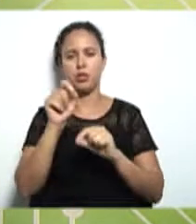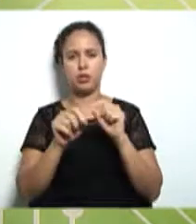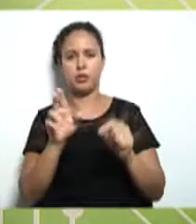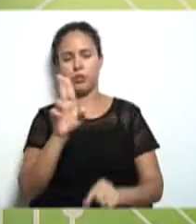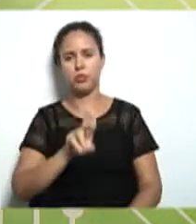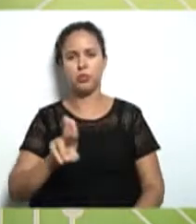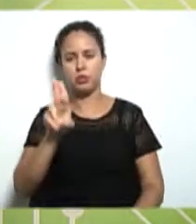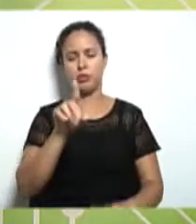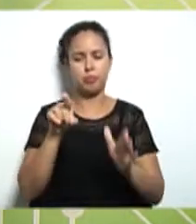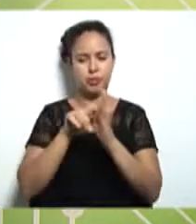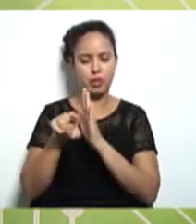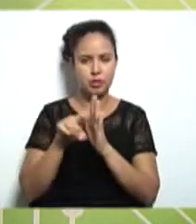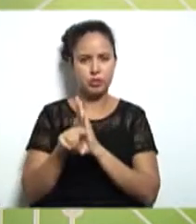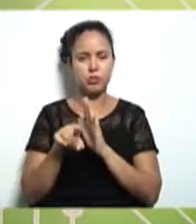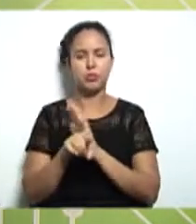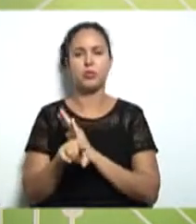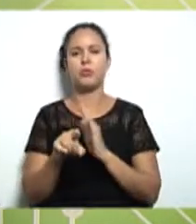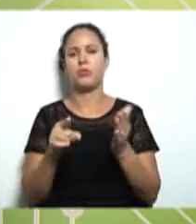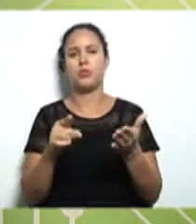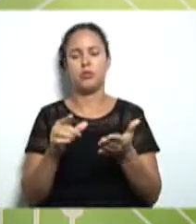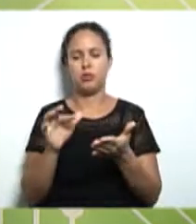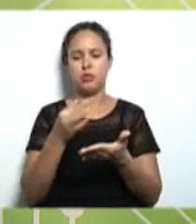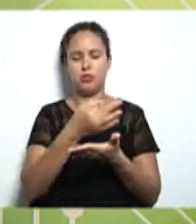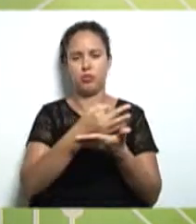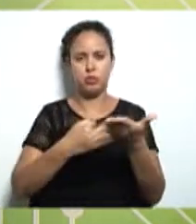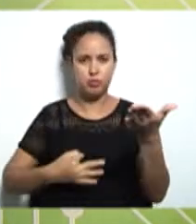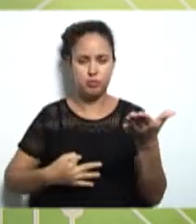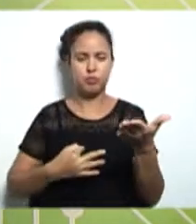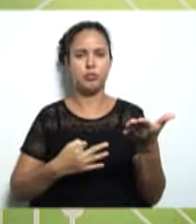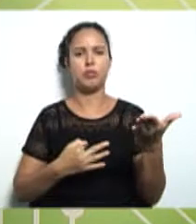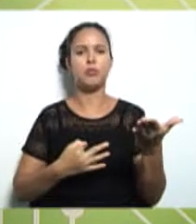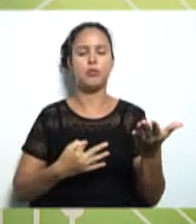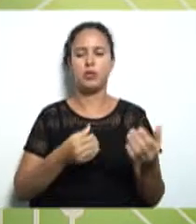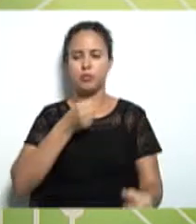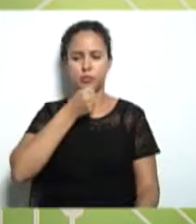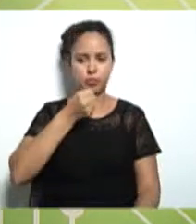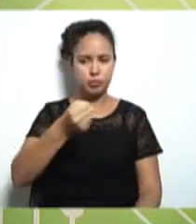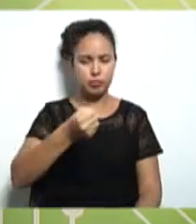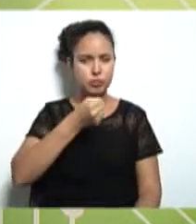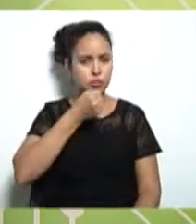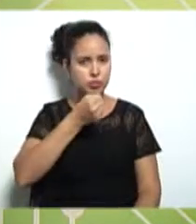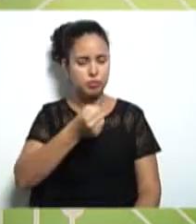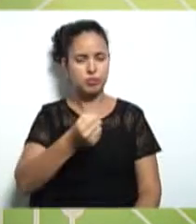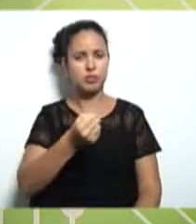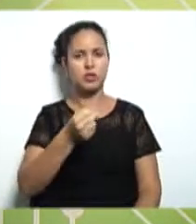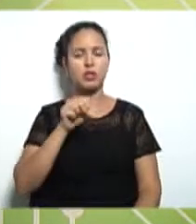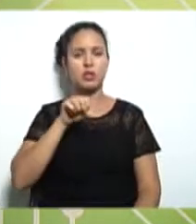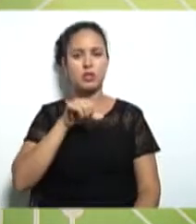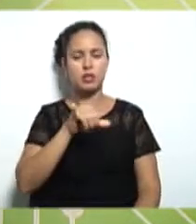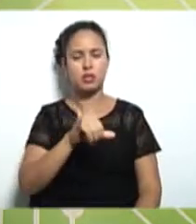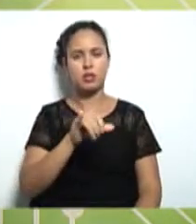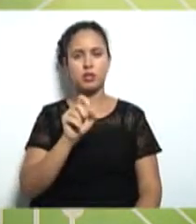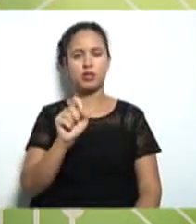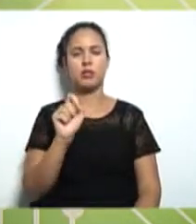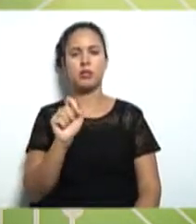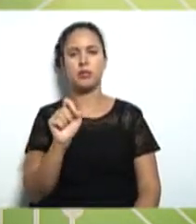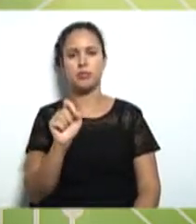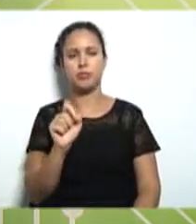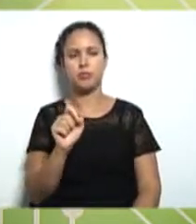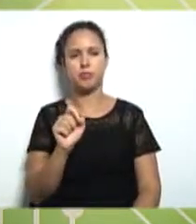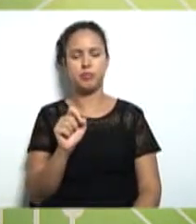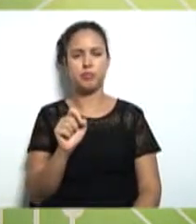eu vou utilizar formulário, se vai ser uma entrevista, né? Se for para lidar